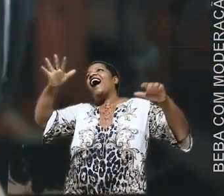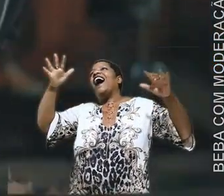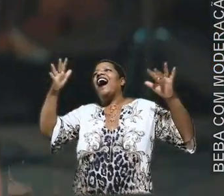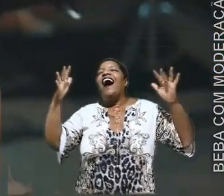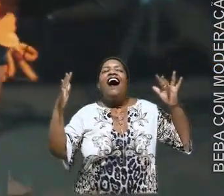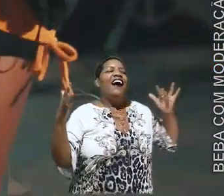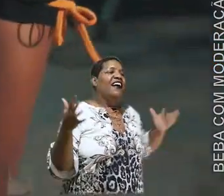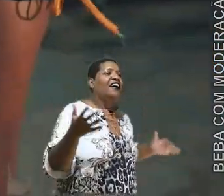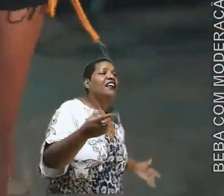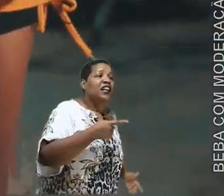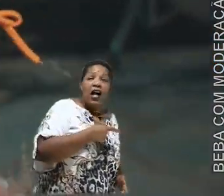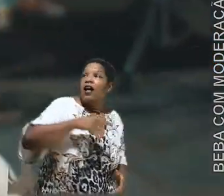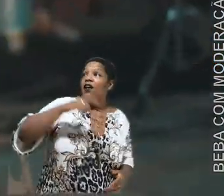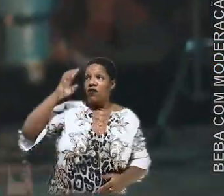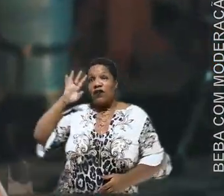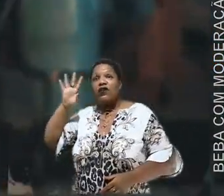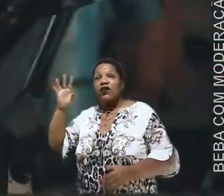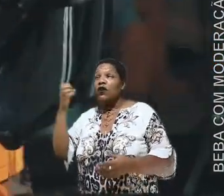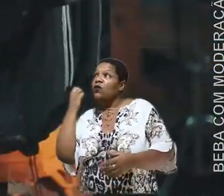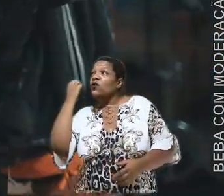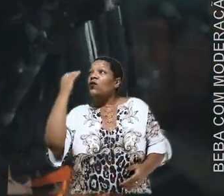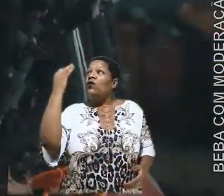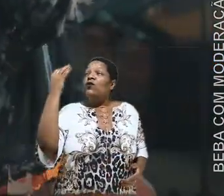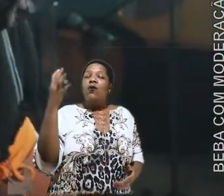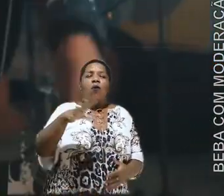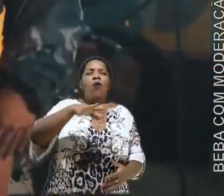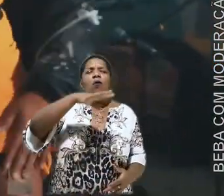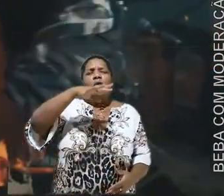O que